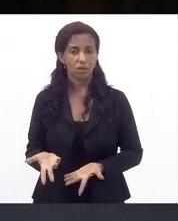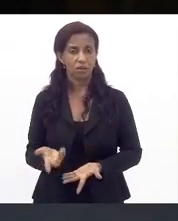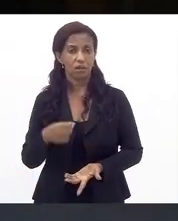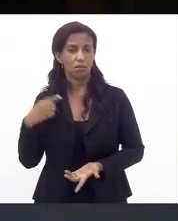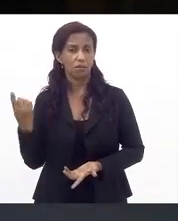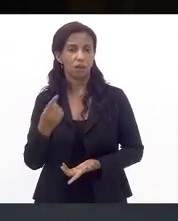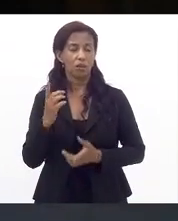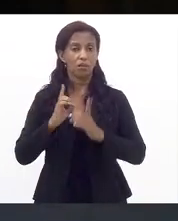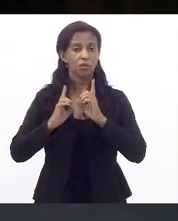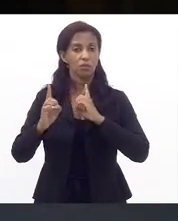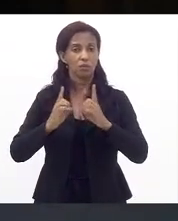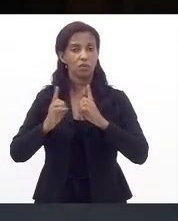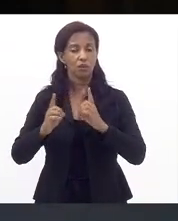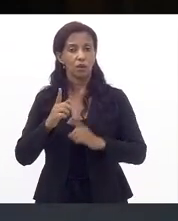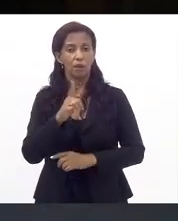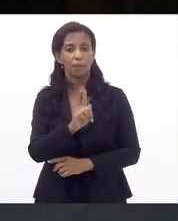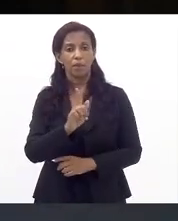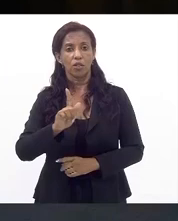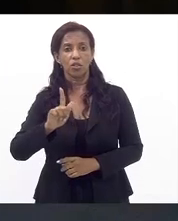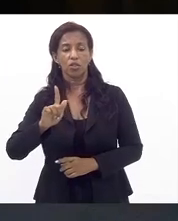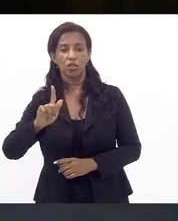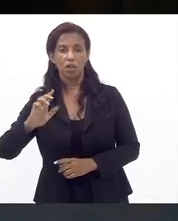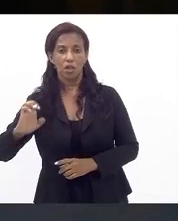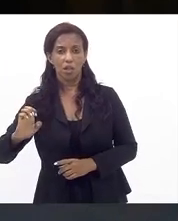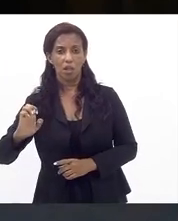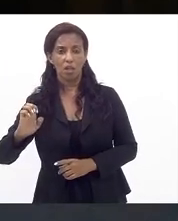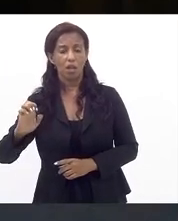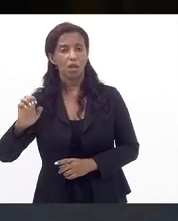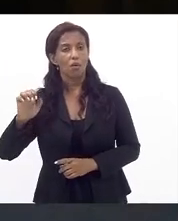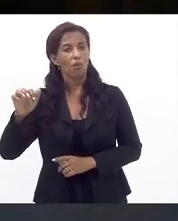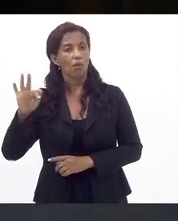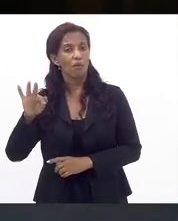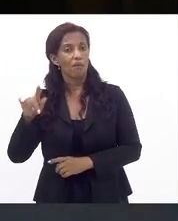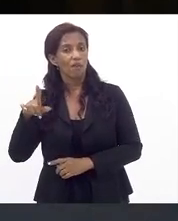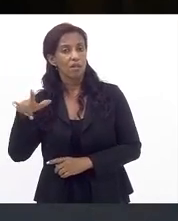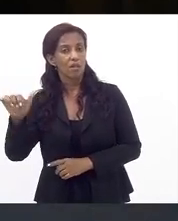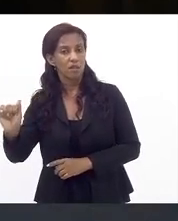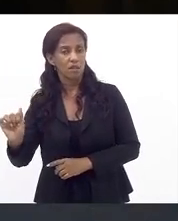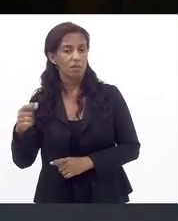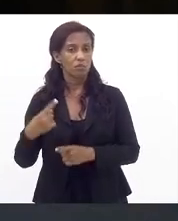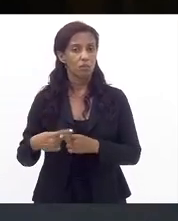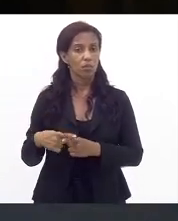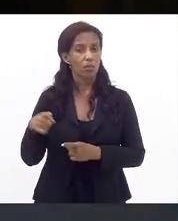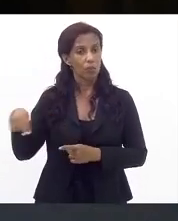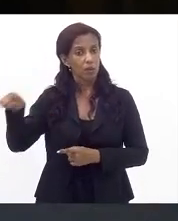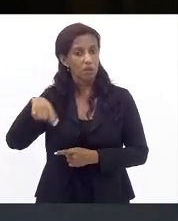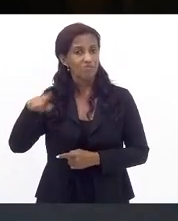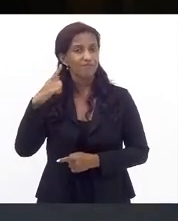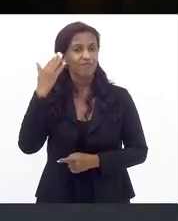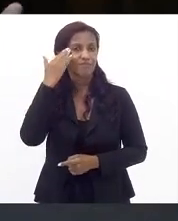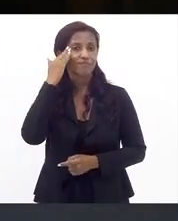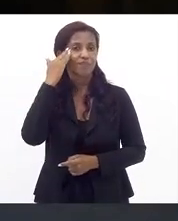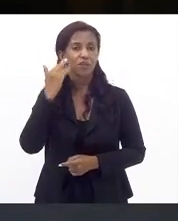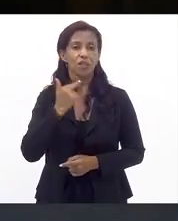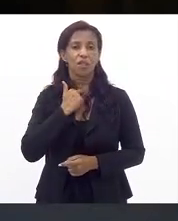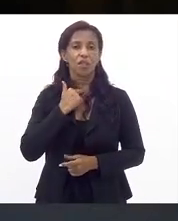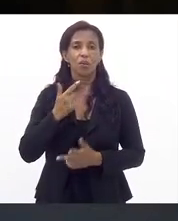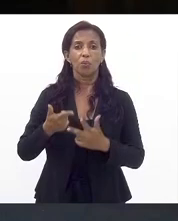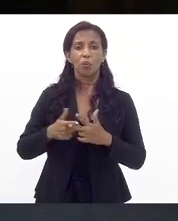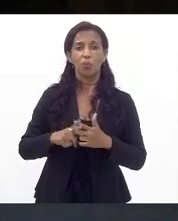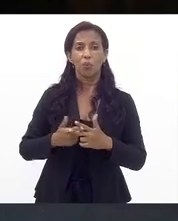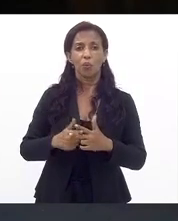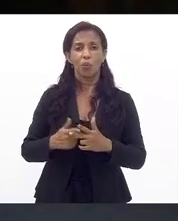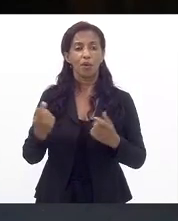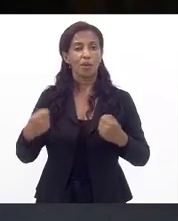nós vamos ter que discutir isso com a procuradoria-geral da Fazenda Nacional porque o que eles têm entendimento de que não pode